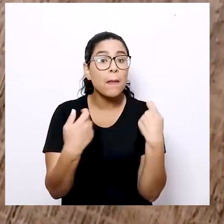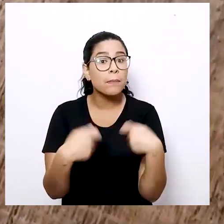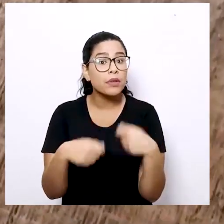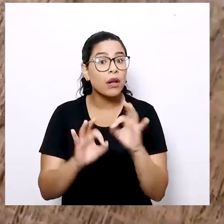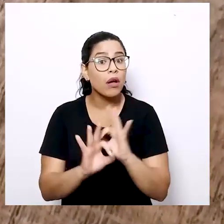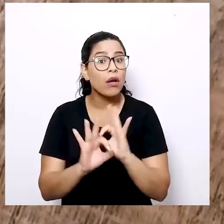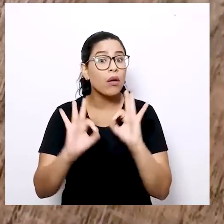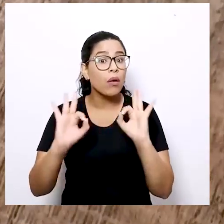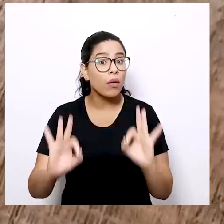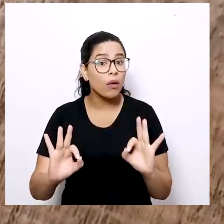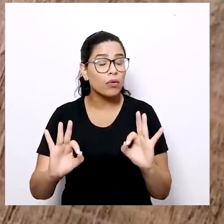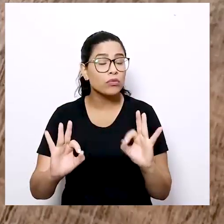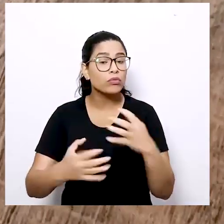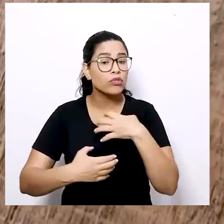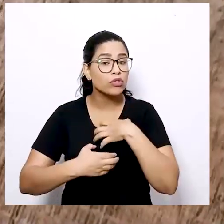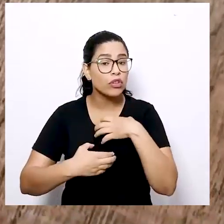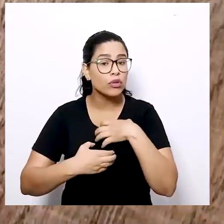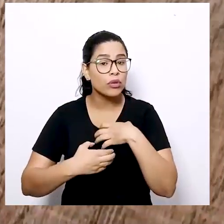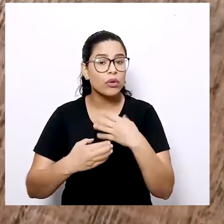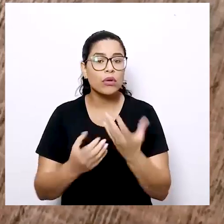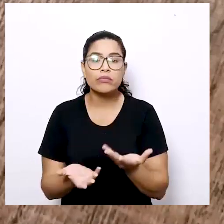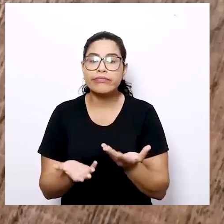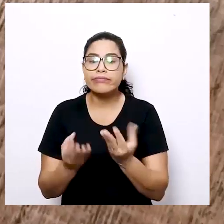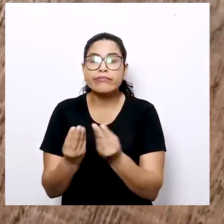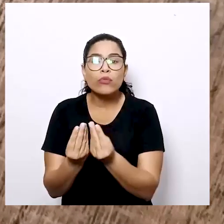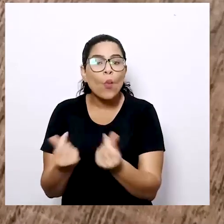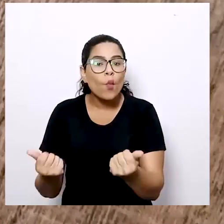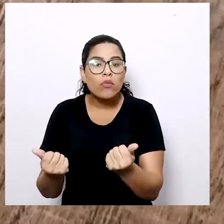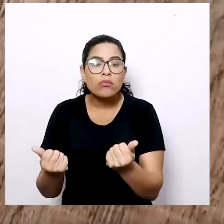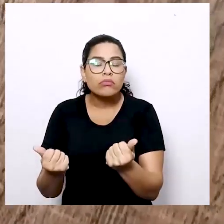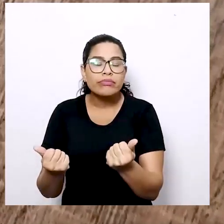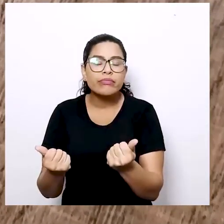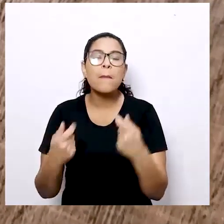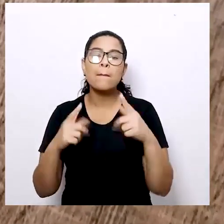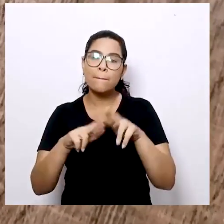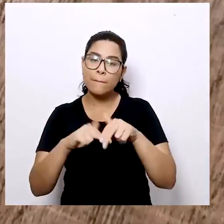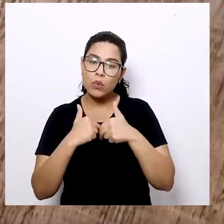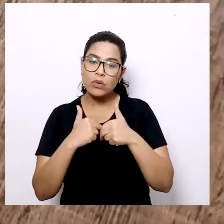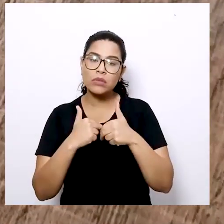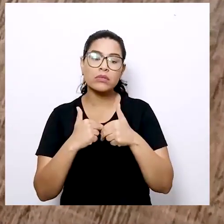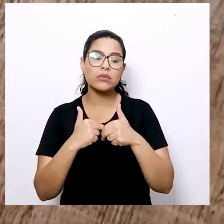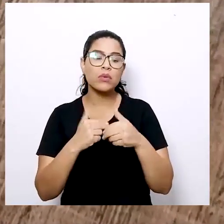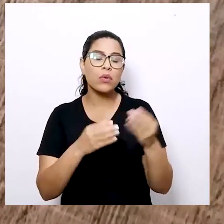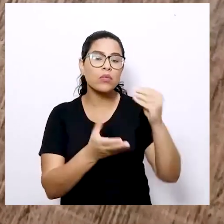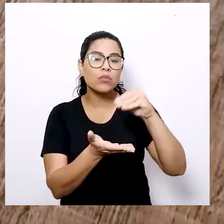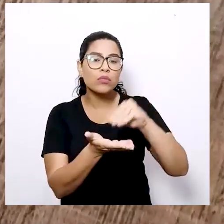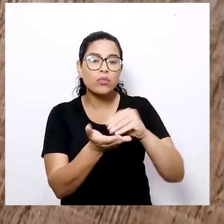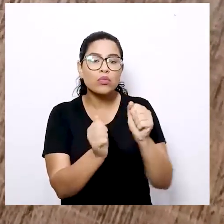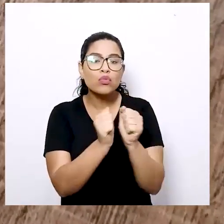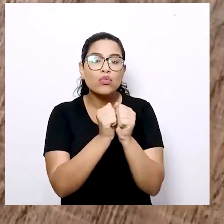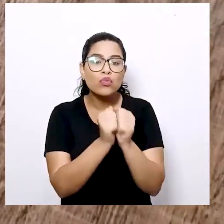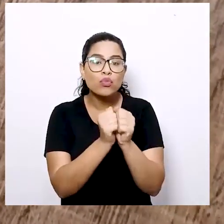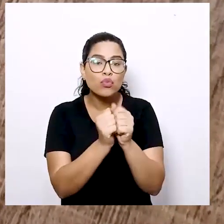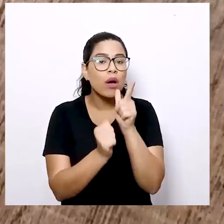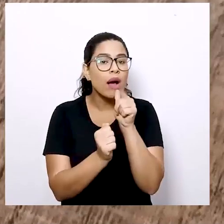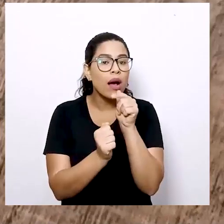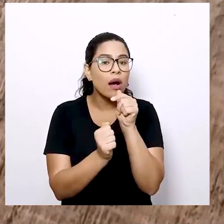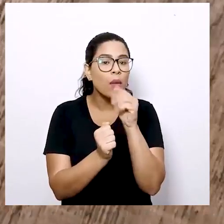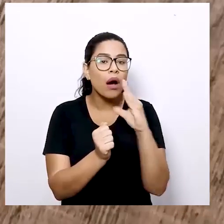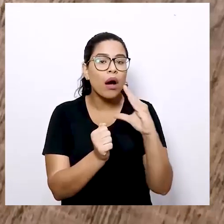em condições ideais, né? Sequinho, ele não germina. Por isso que a gente coloca em cima de um algodão